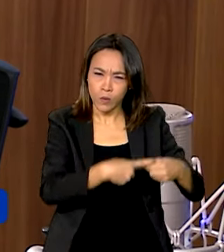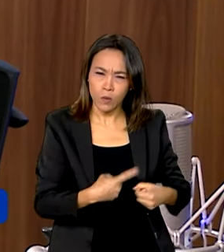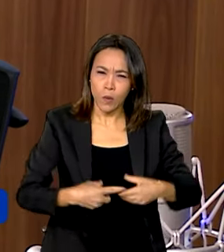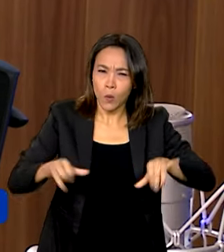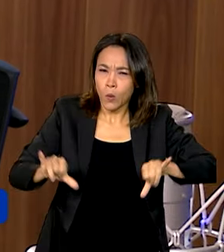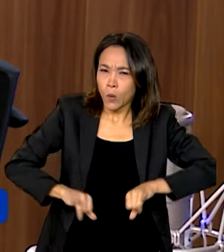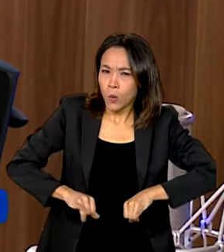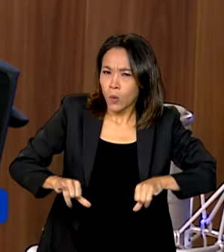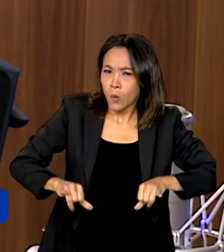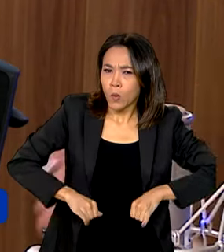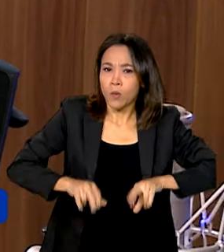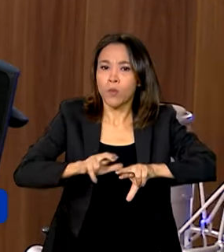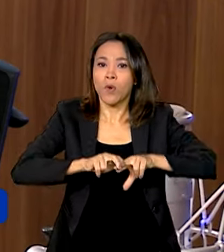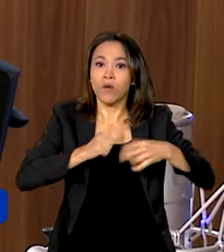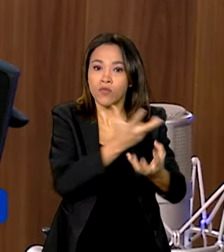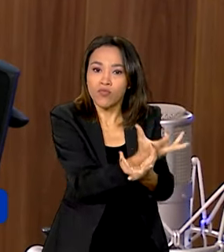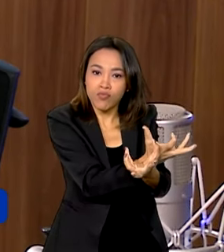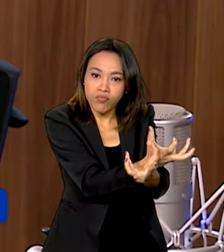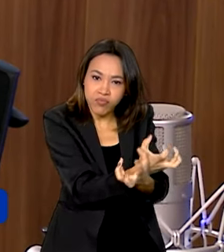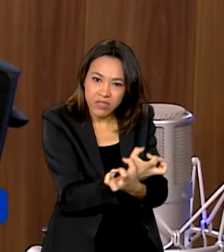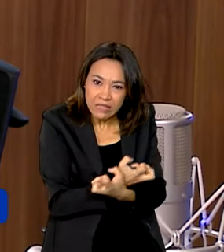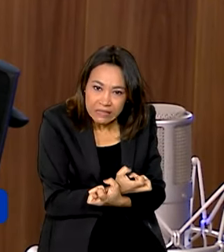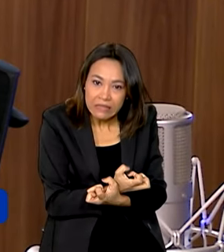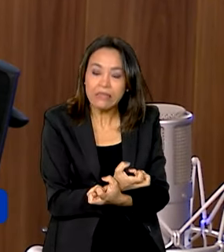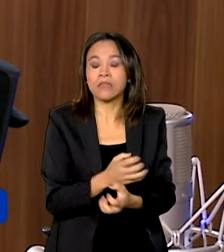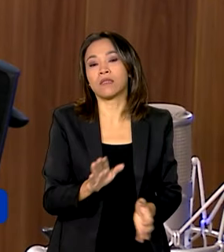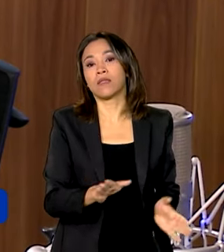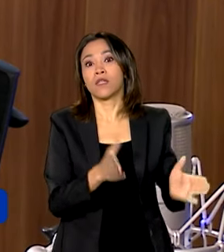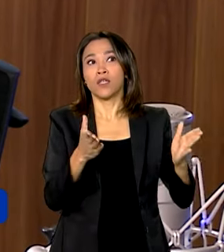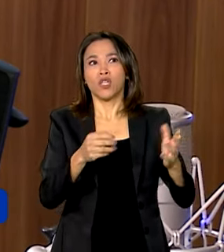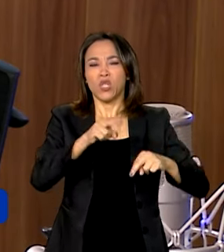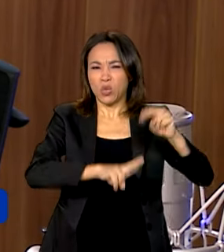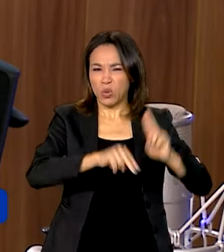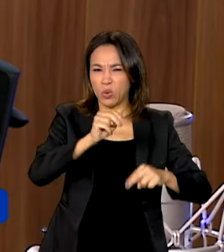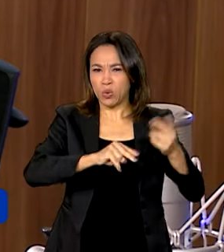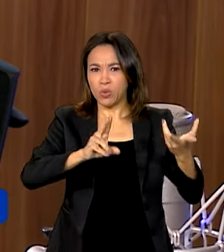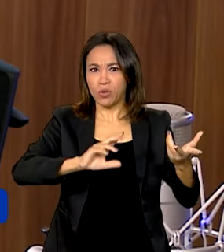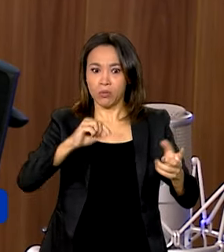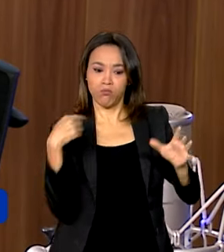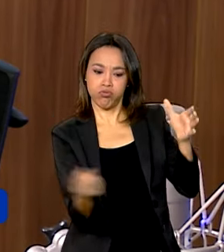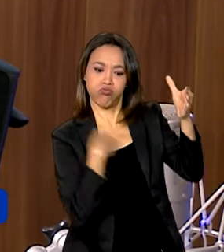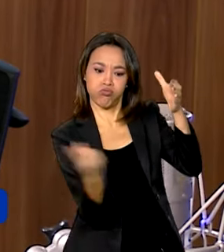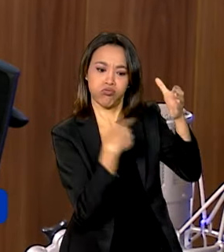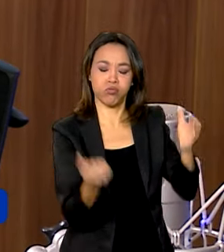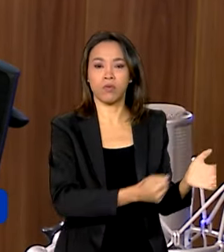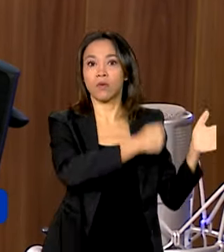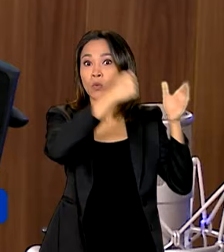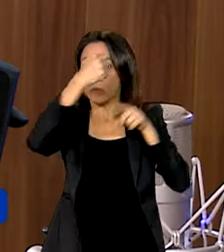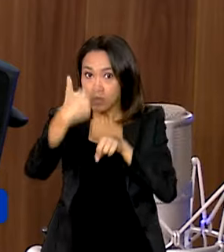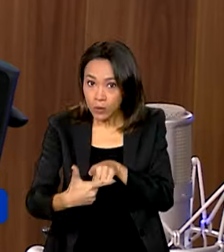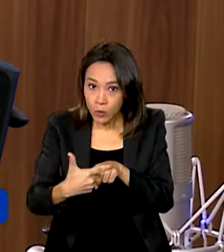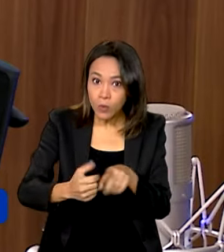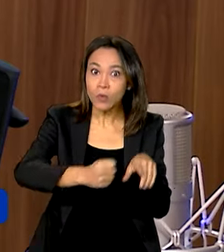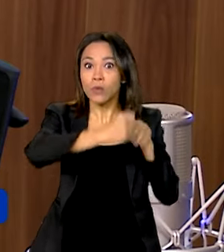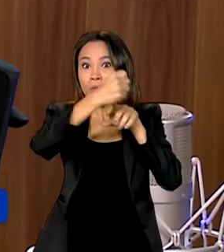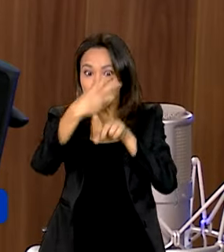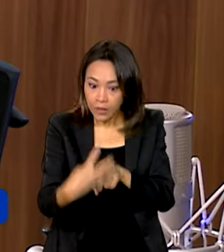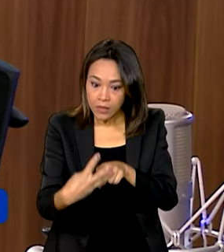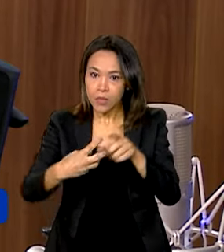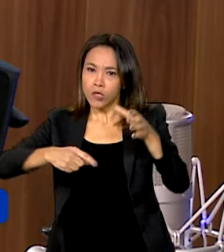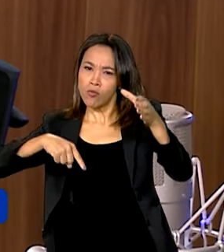de estiagem em junho primeiro ciclone em Julho segundo ciclone em setembro terceiro